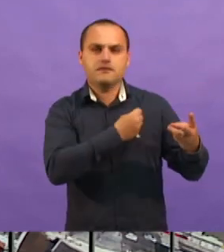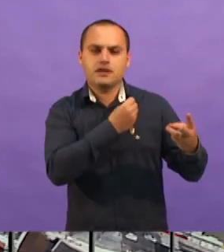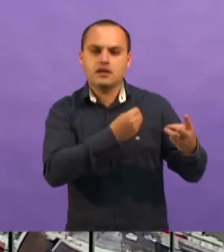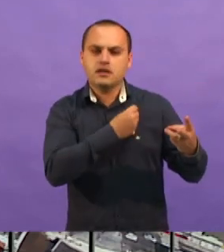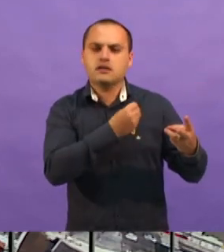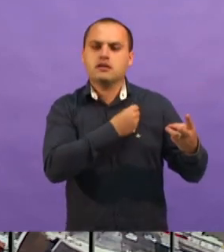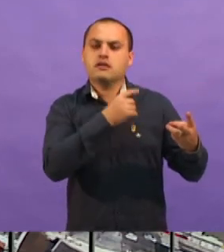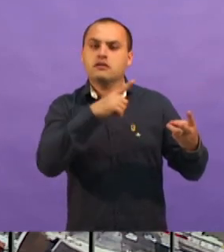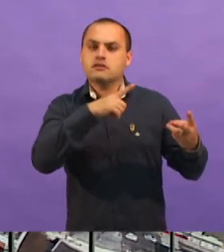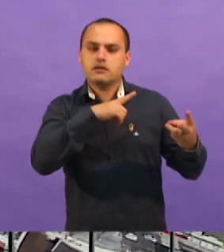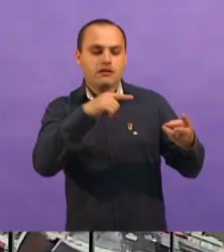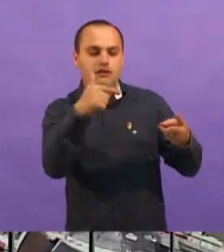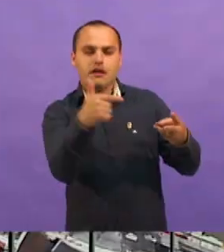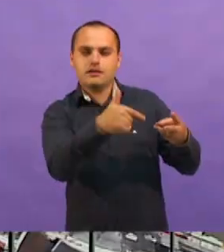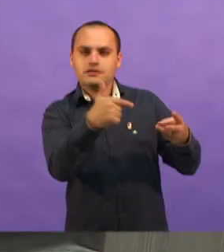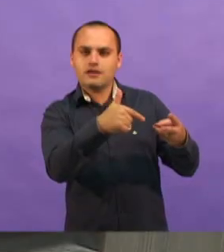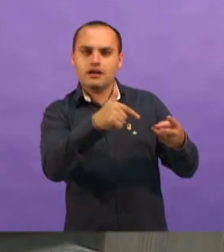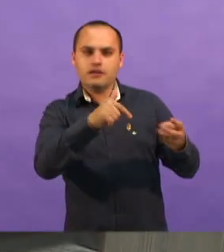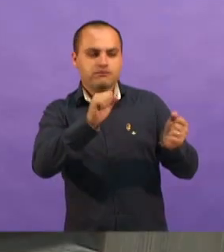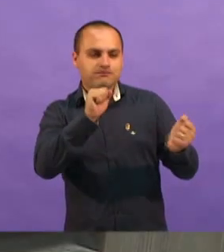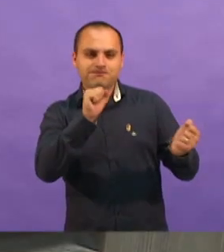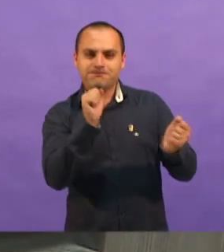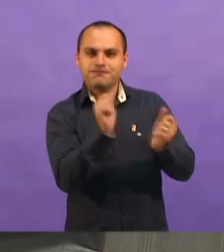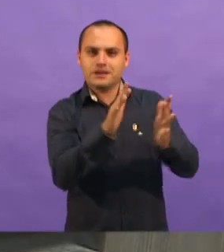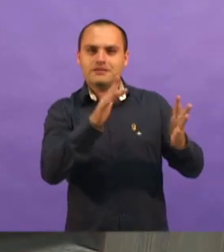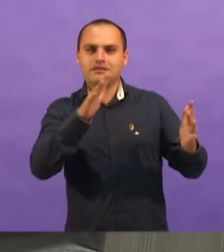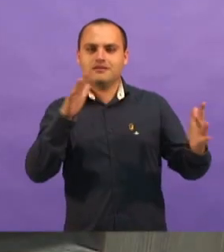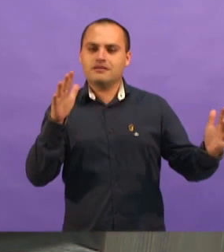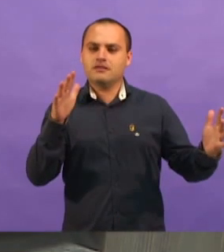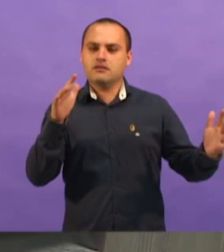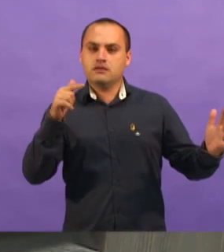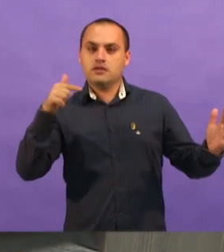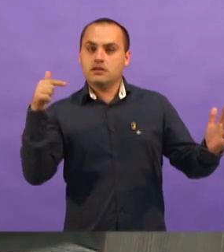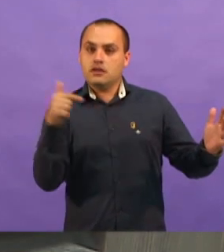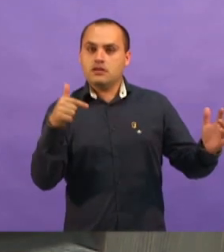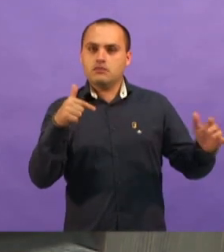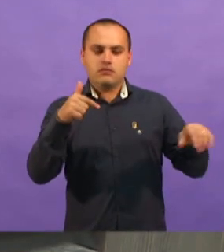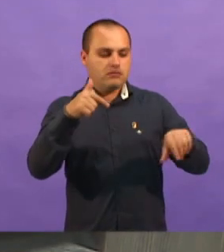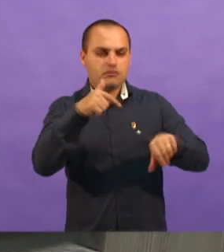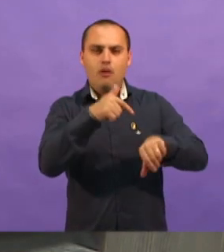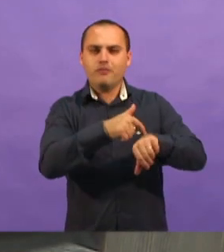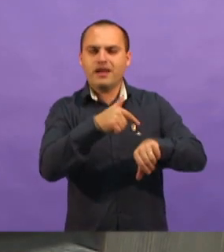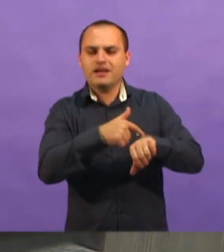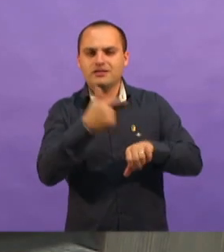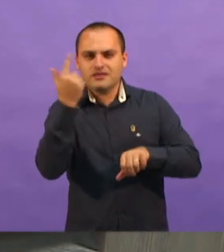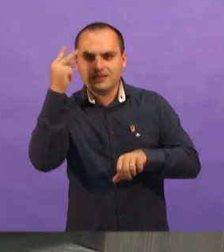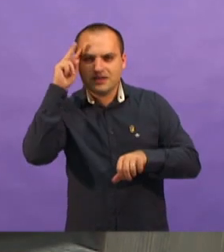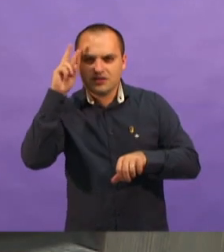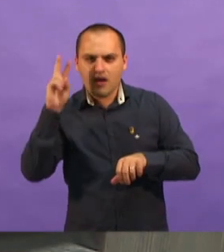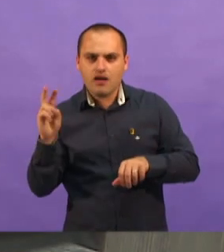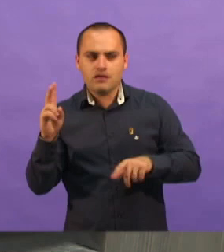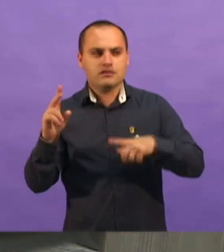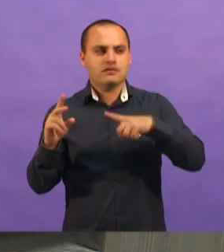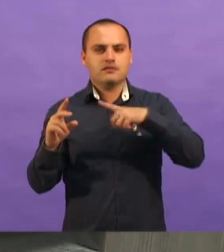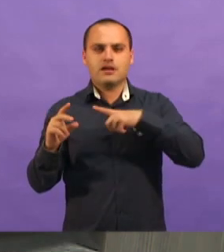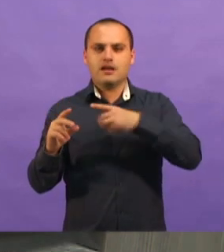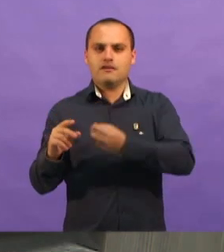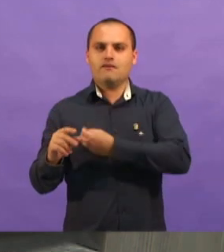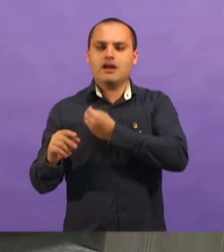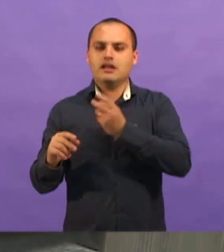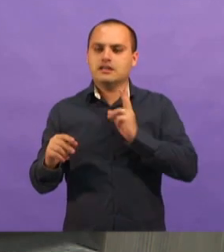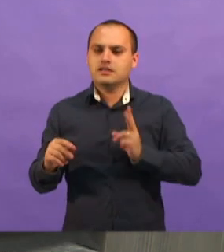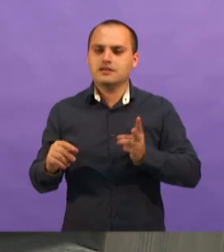essa densidade de que o processo histórico está sempre em andamento, né? Claro, a história não se faz